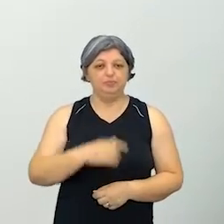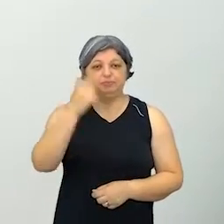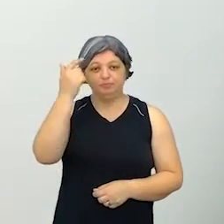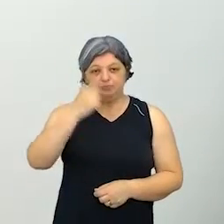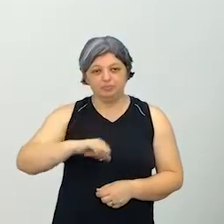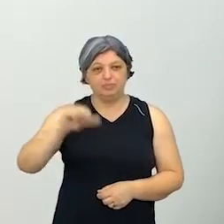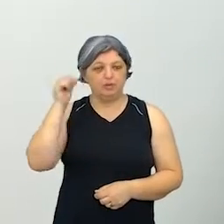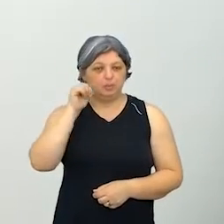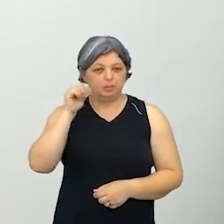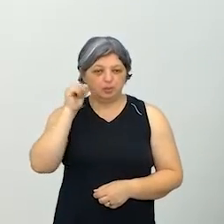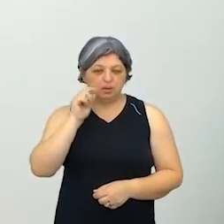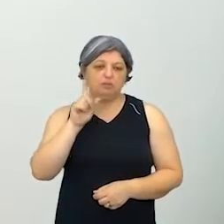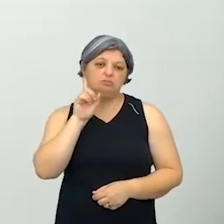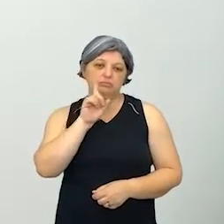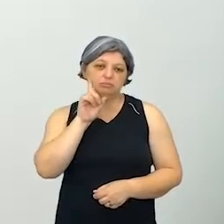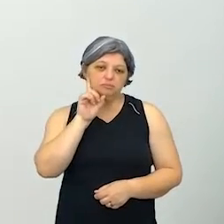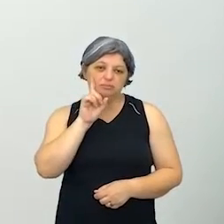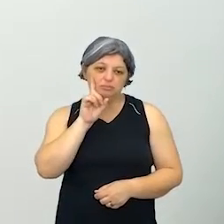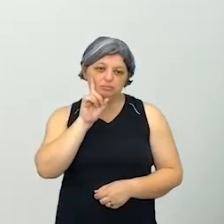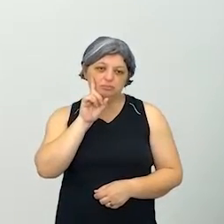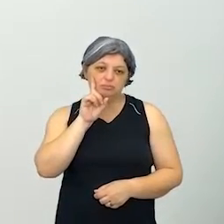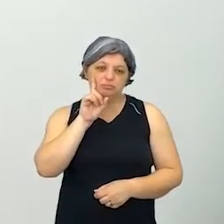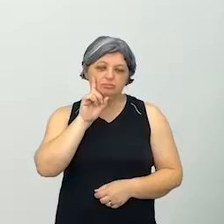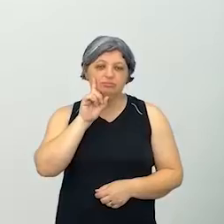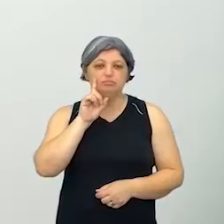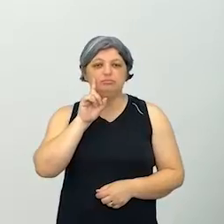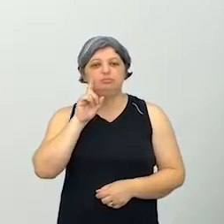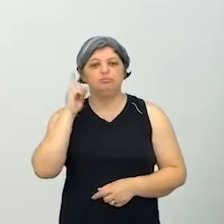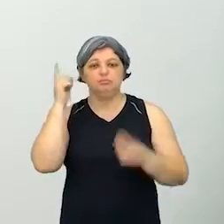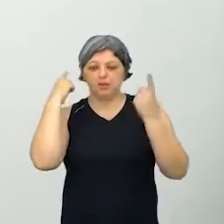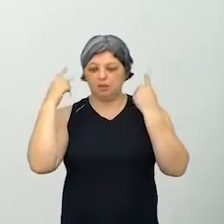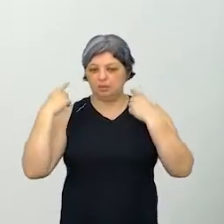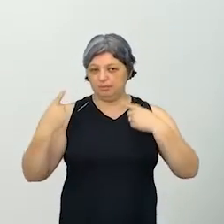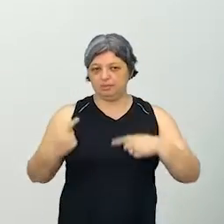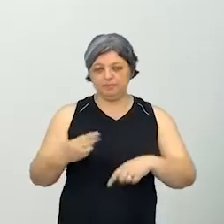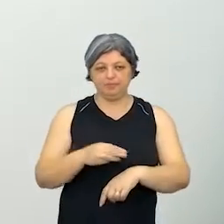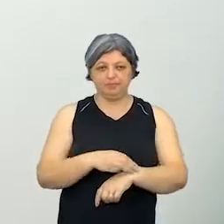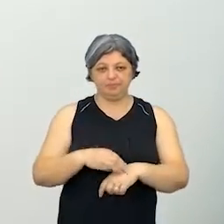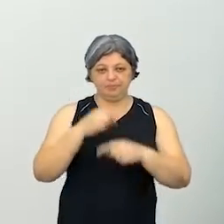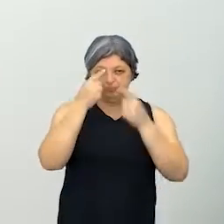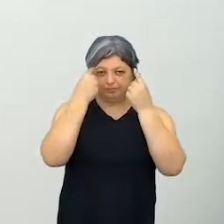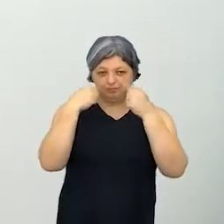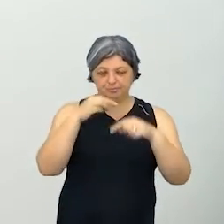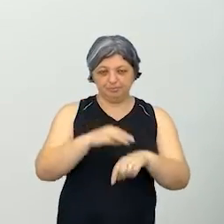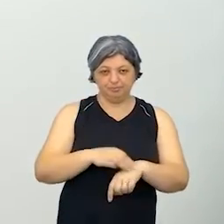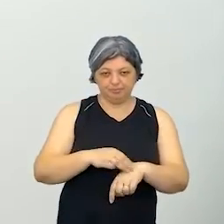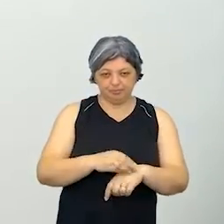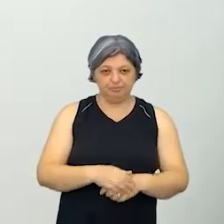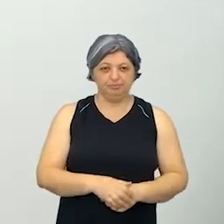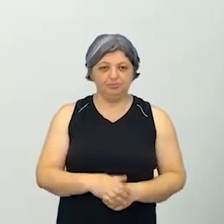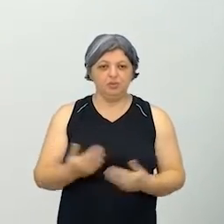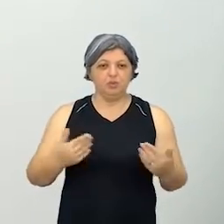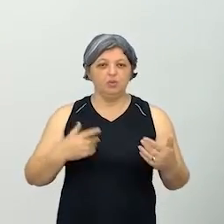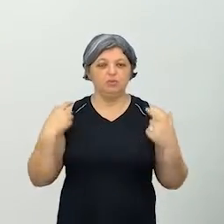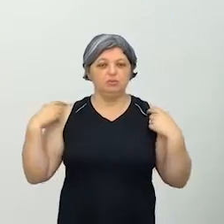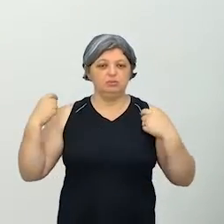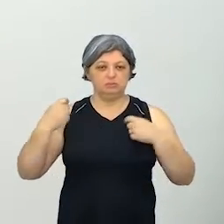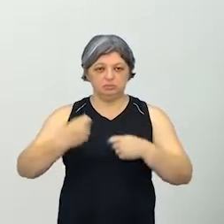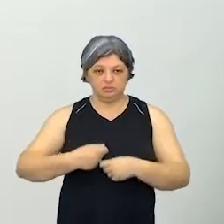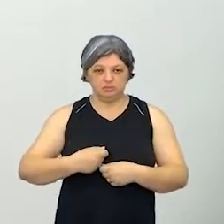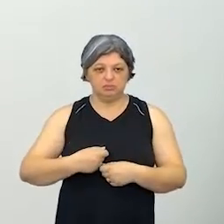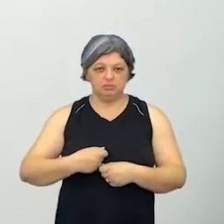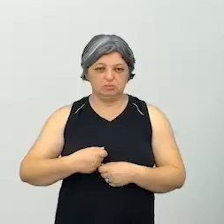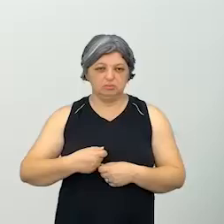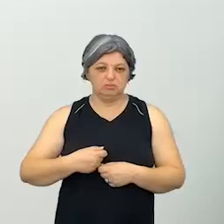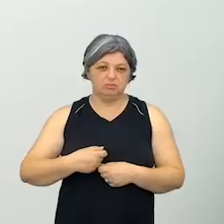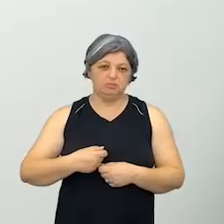pele parda, cabelos castanhos encaracolados, olhos castanhos. Estou vestindo hoje uma blusinha de cor, a gente